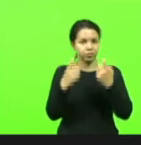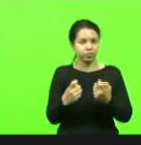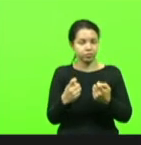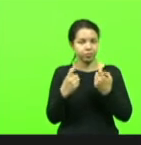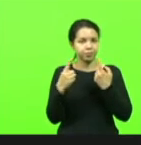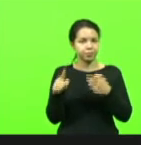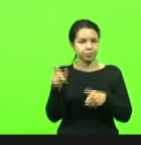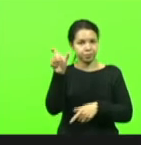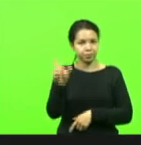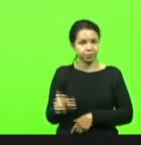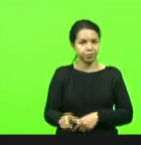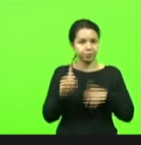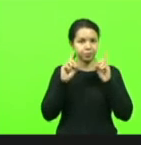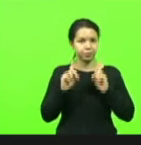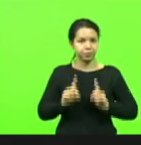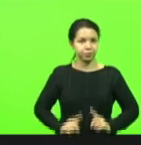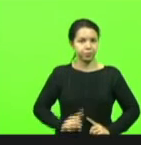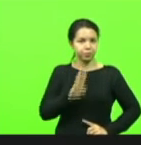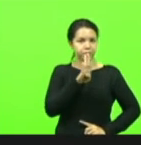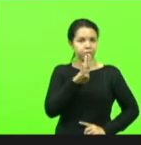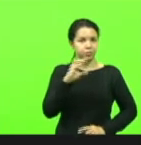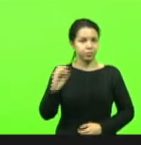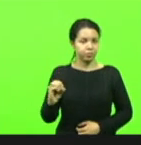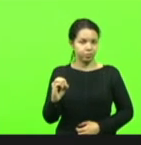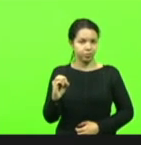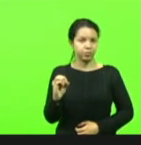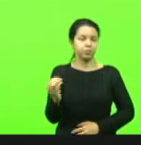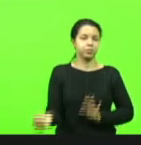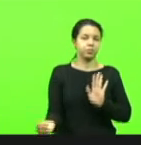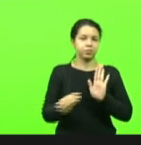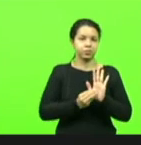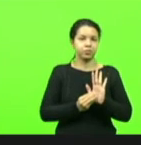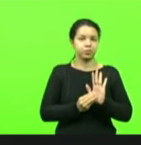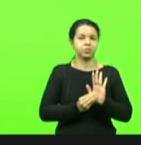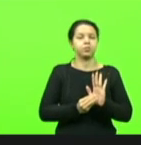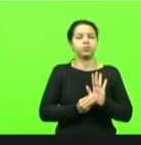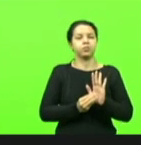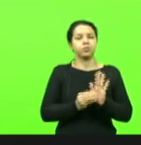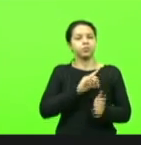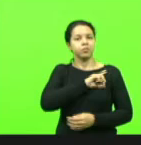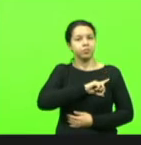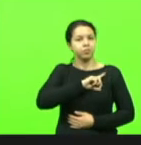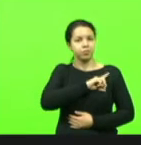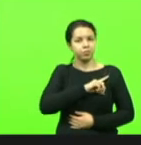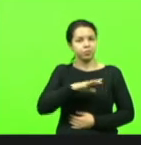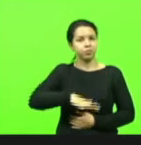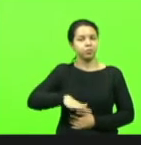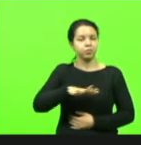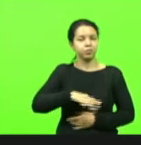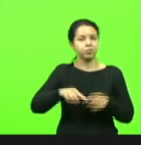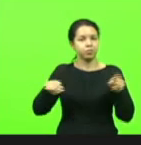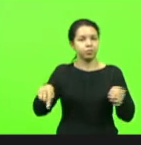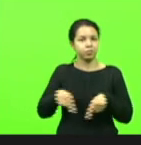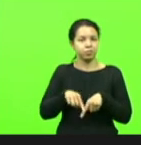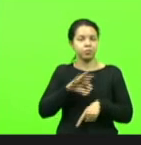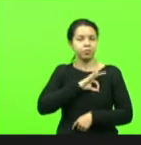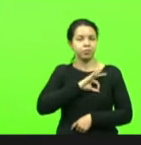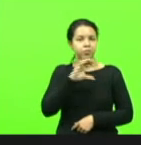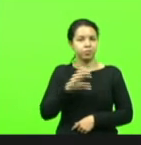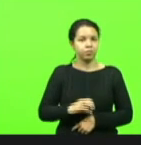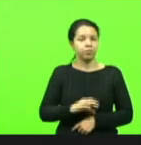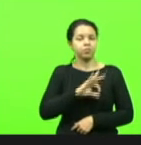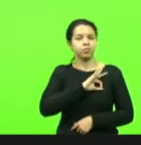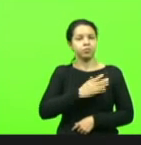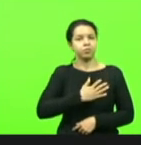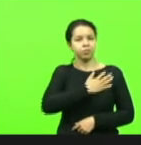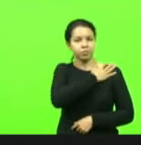contra a pessoa com deficiência no boletim de ocorrência expedido pelas delegacias de polícia civil e pela Polícia